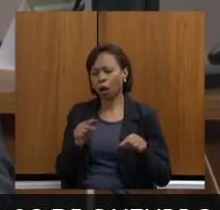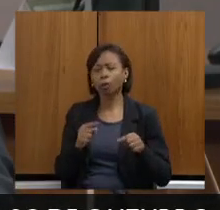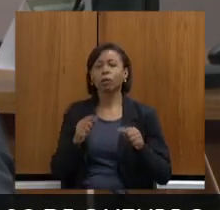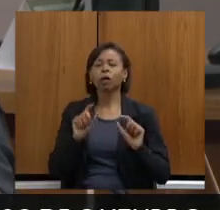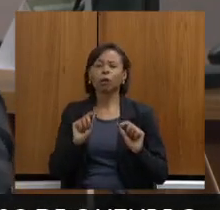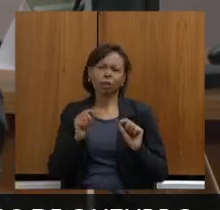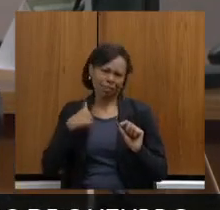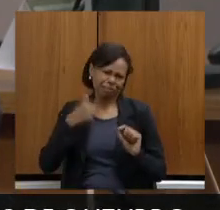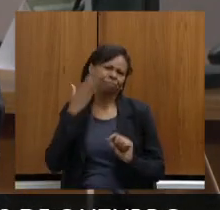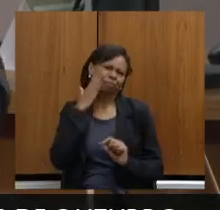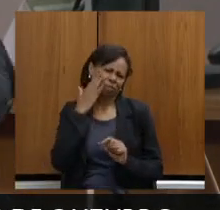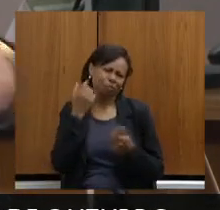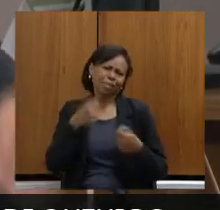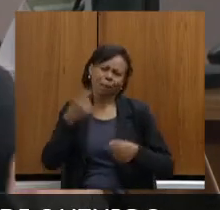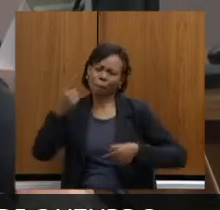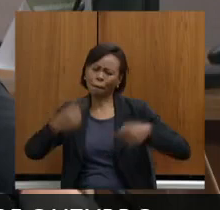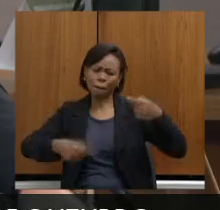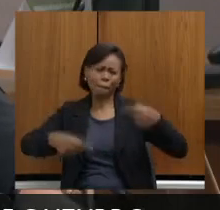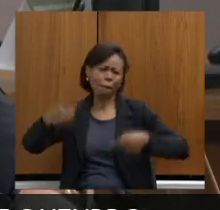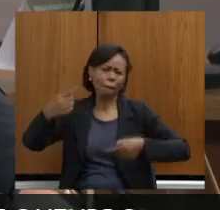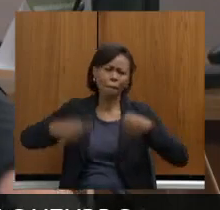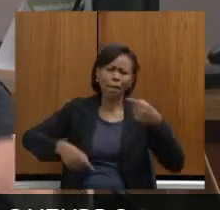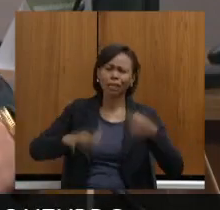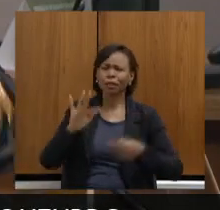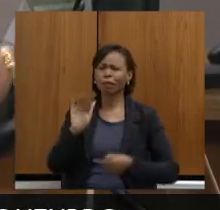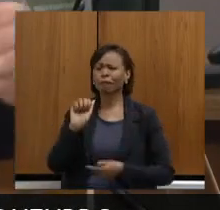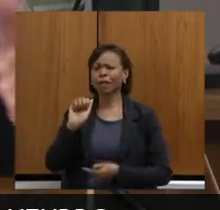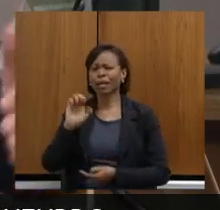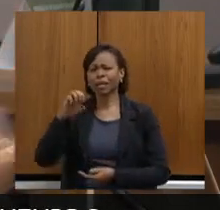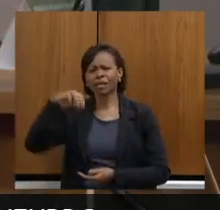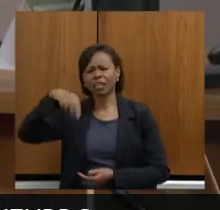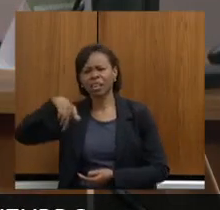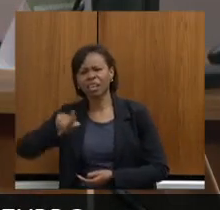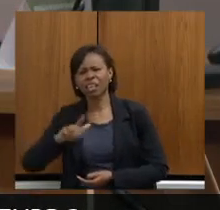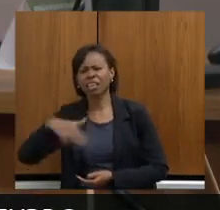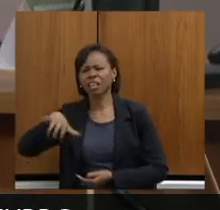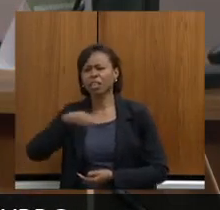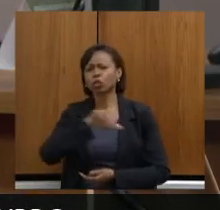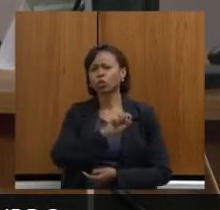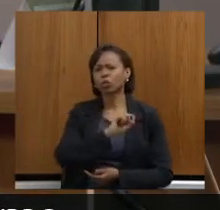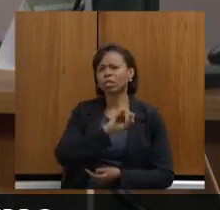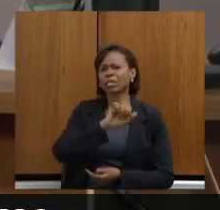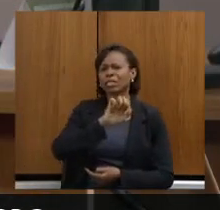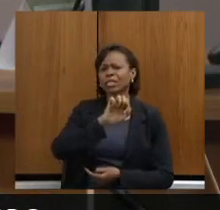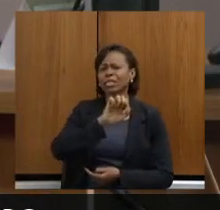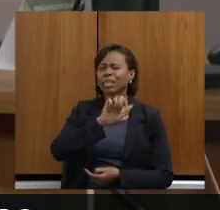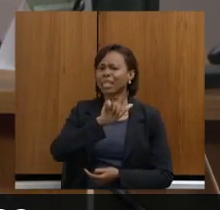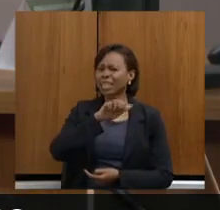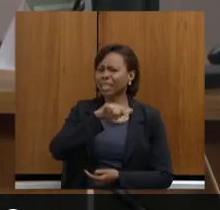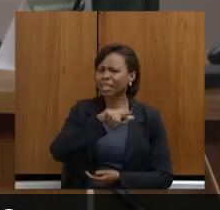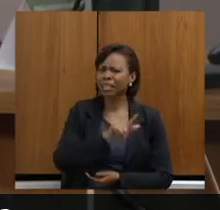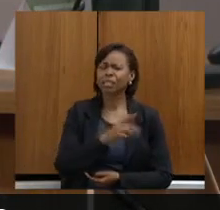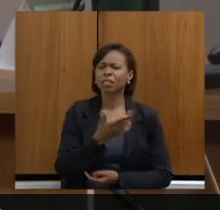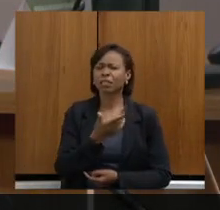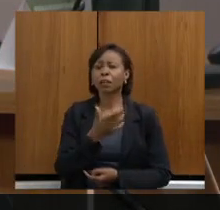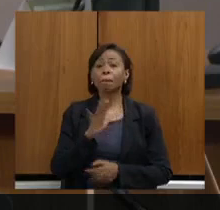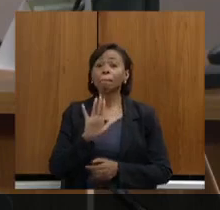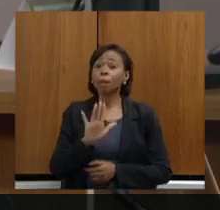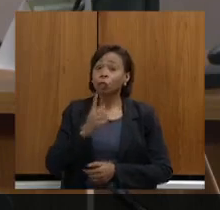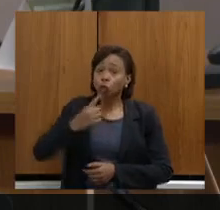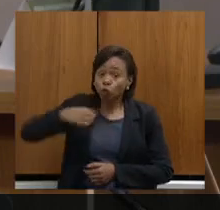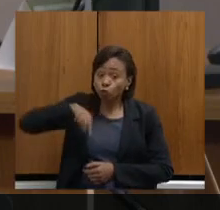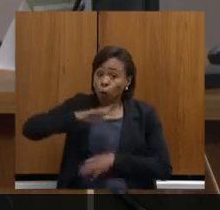é preciso ser muito discutido no âmbito da faemg no antes do silemg mas é que para que nós